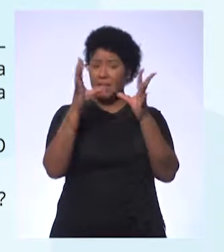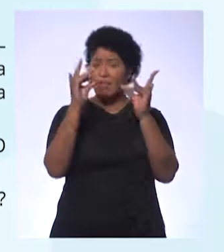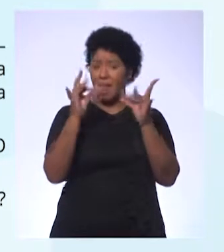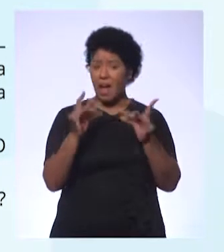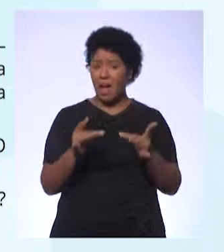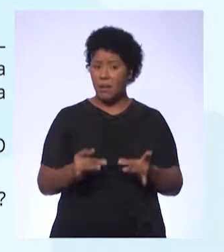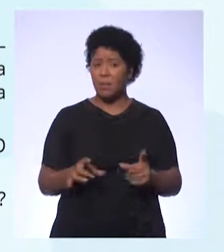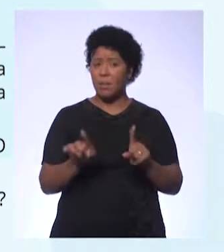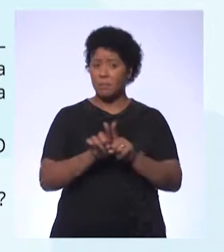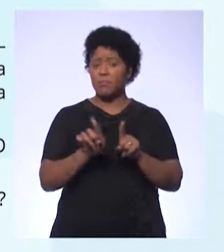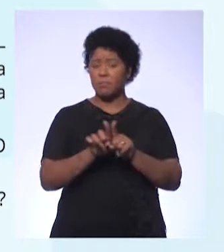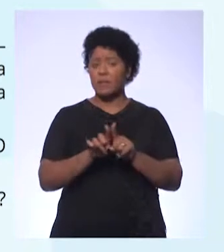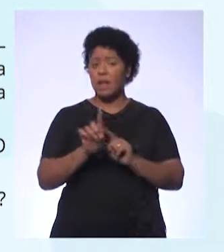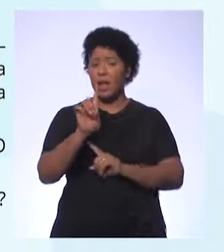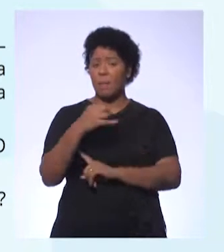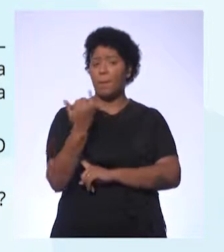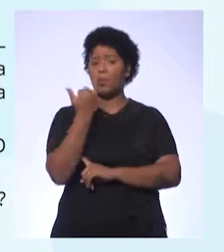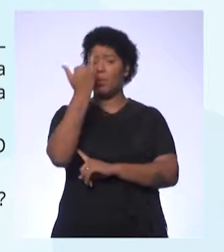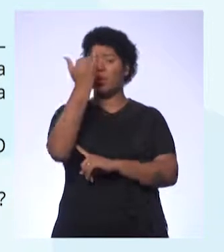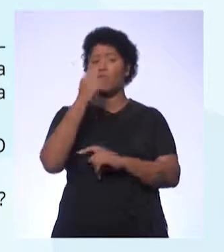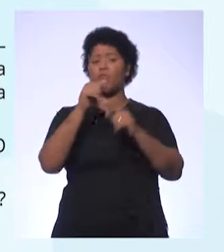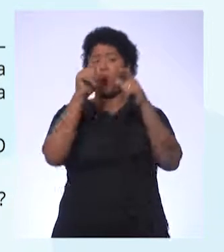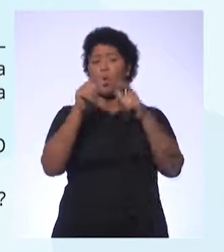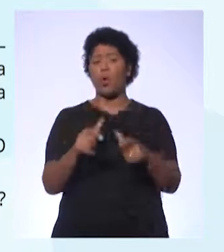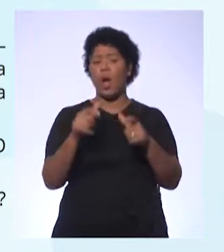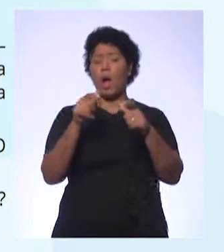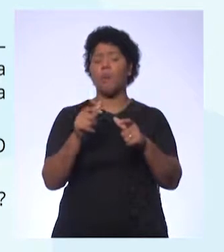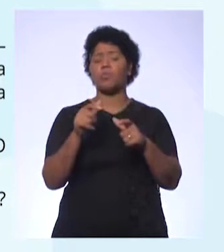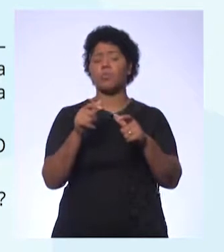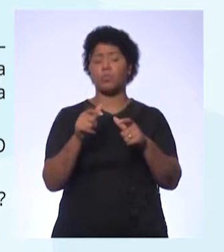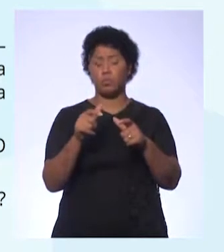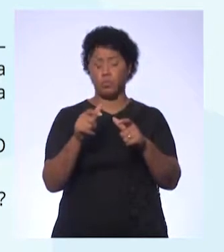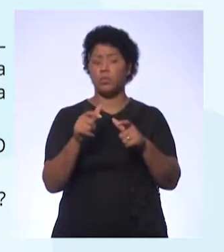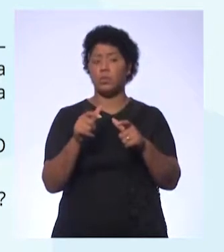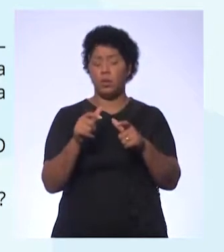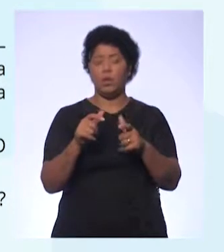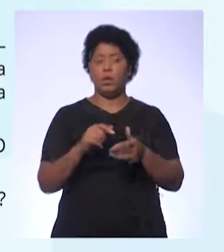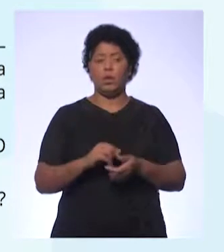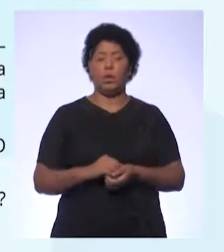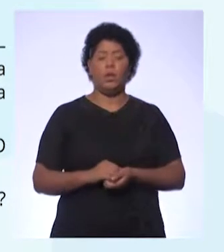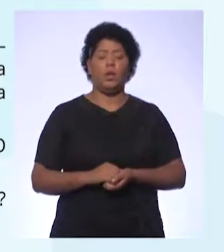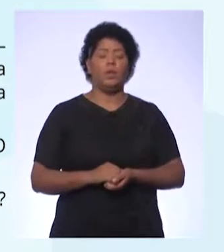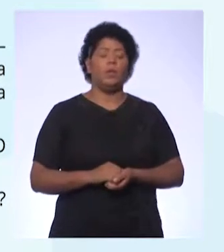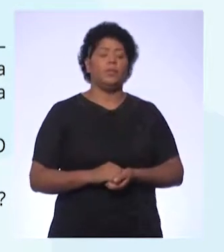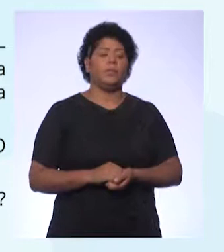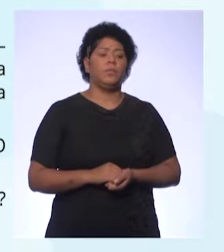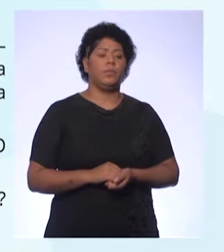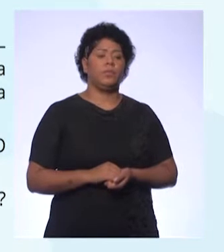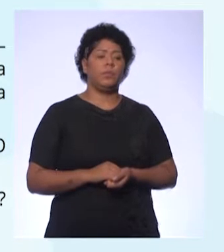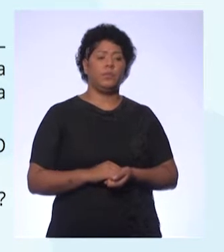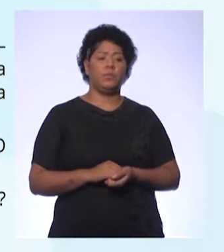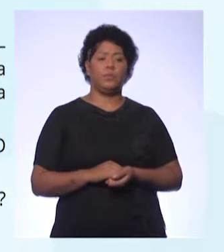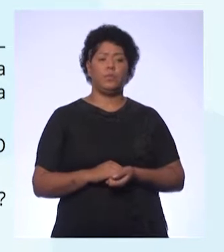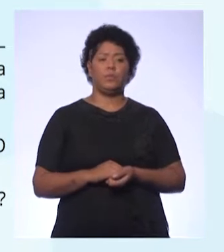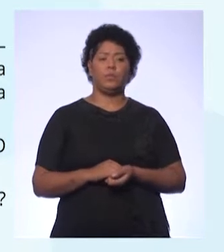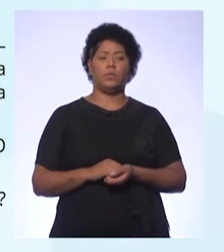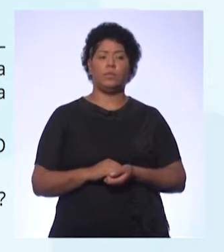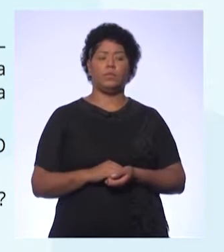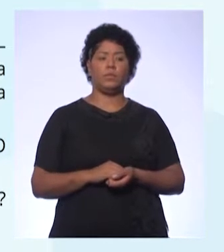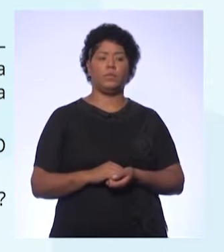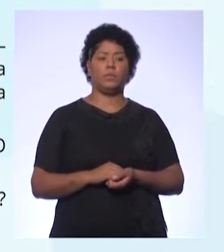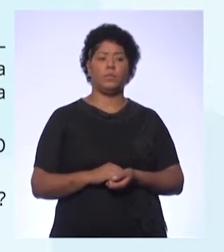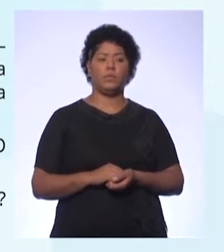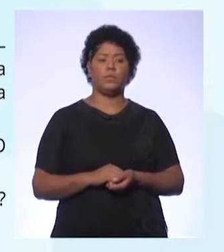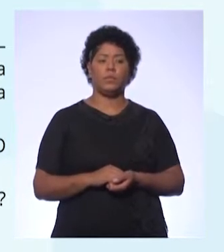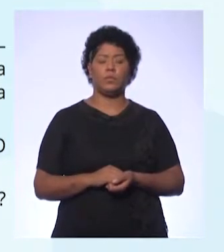ser generalizado, mas é importante citar aí, escolher o espaço onde a história acontece. Detalhar o cenário